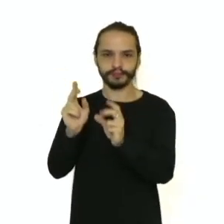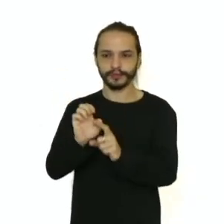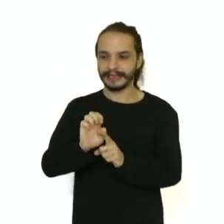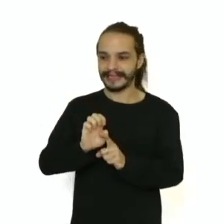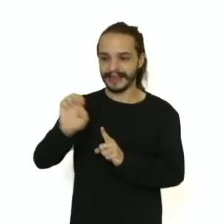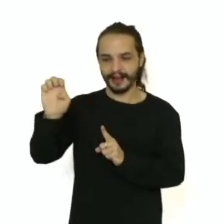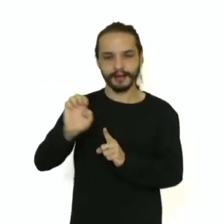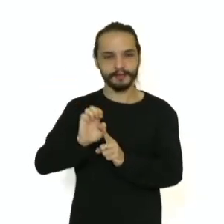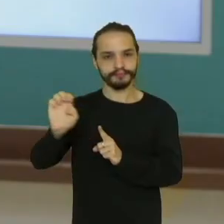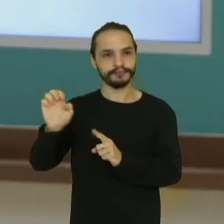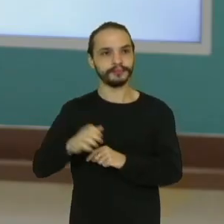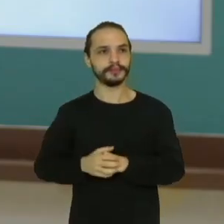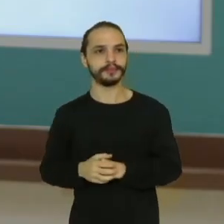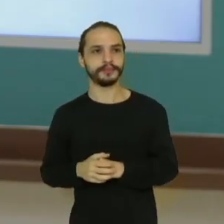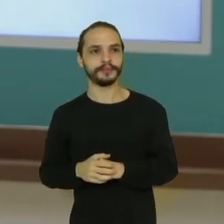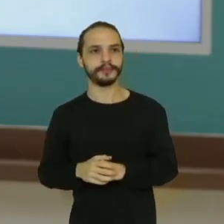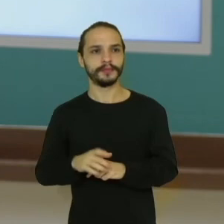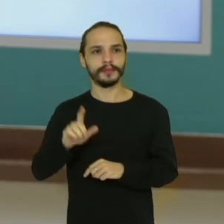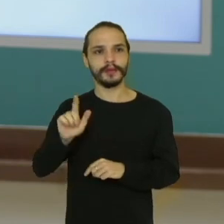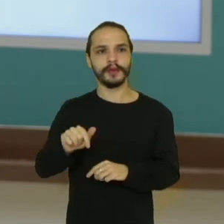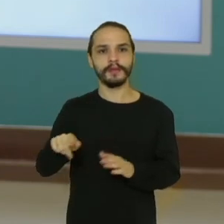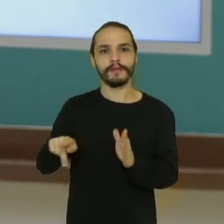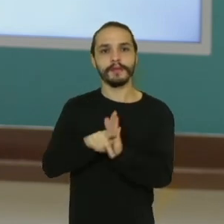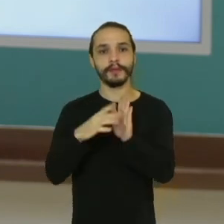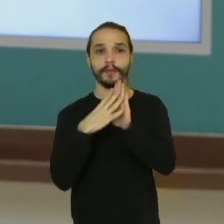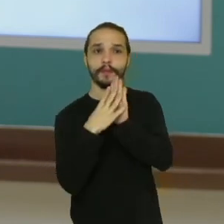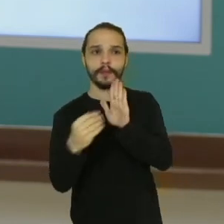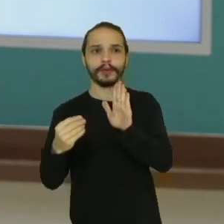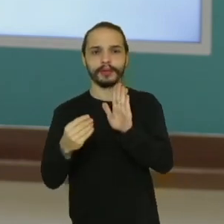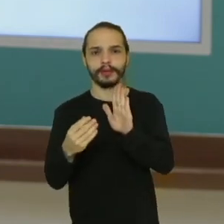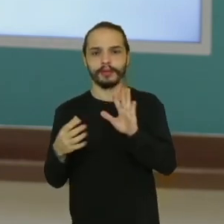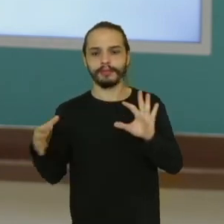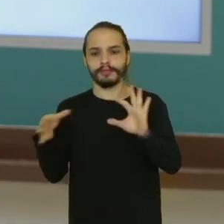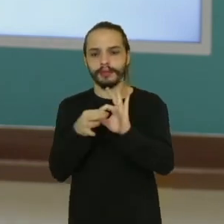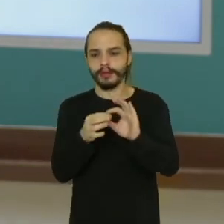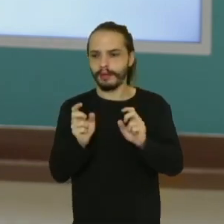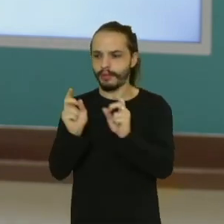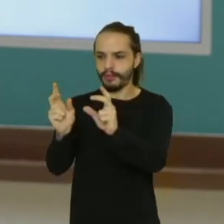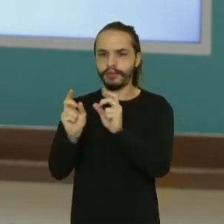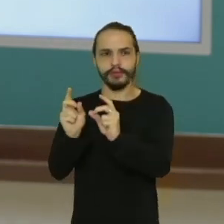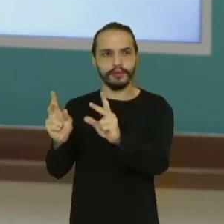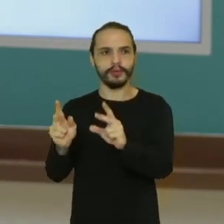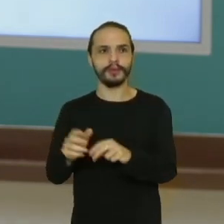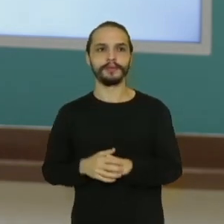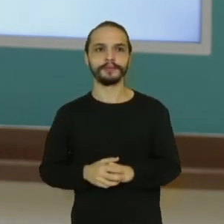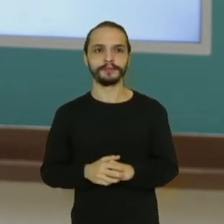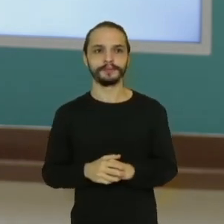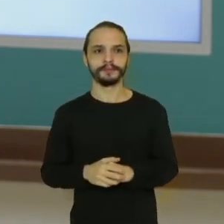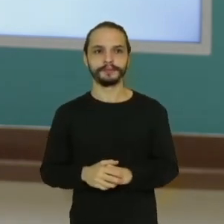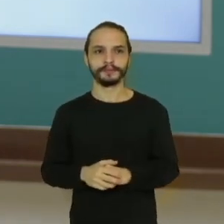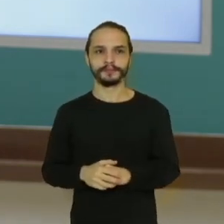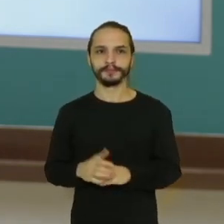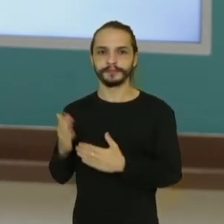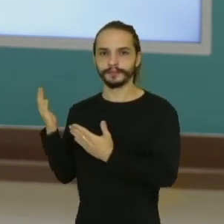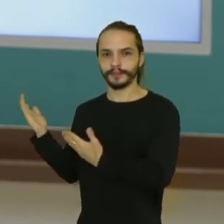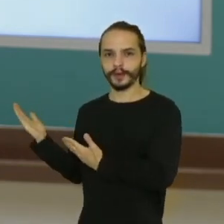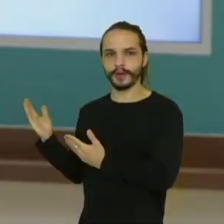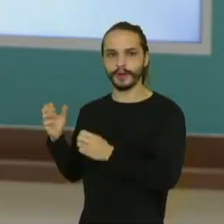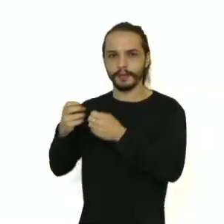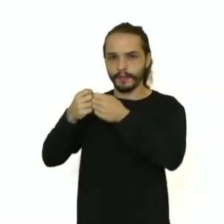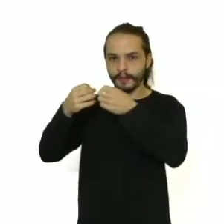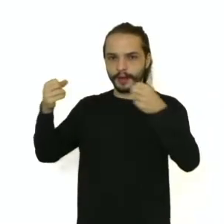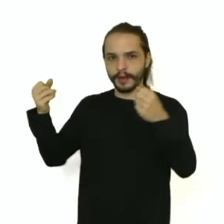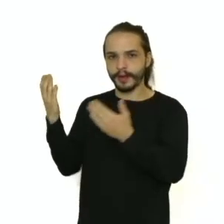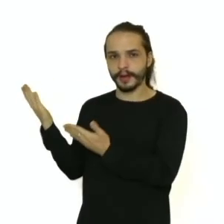também financiamento das instalações industriais. São fatores que levaram eles a se desenvolverem, além de outros. E E aqui um mapa para a gente